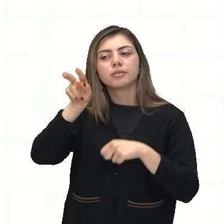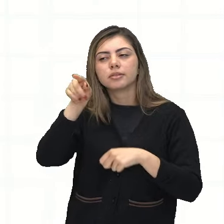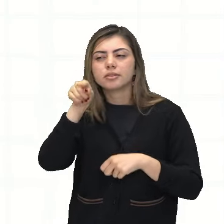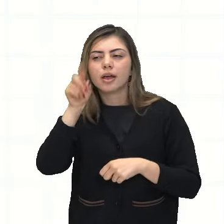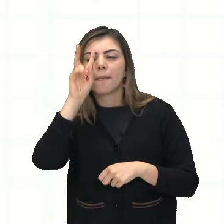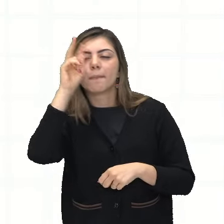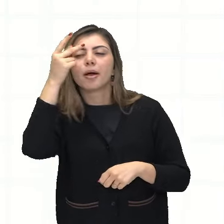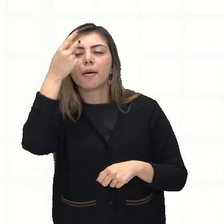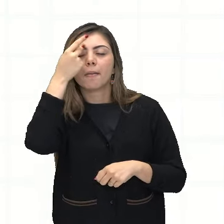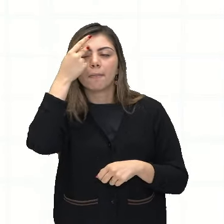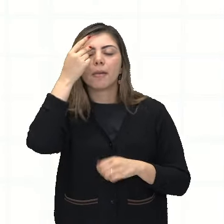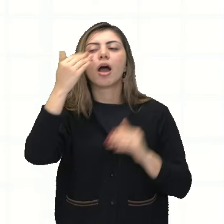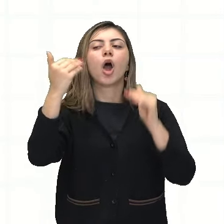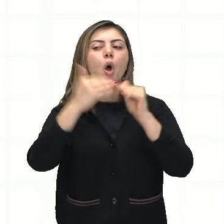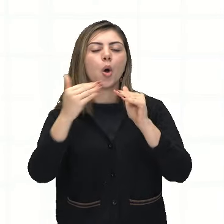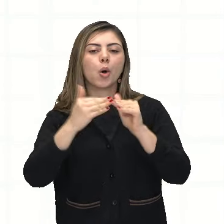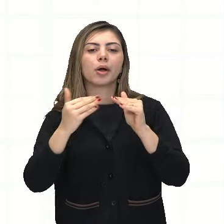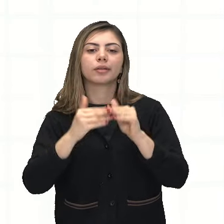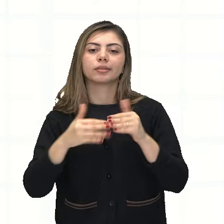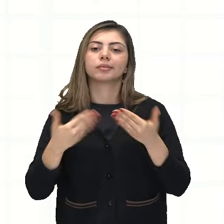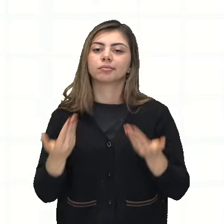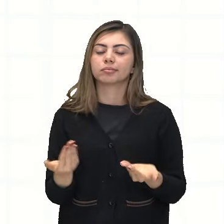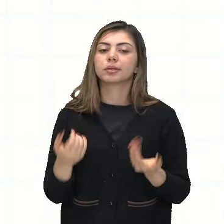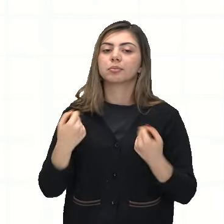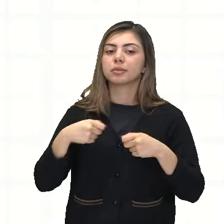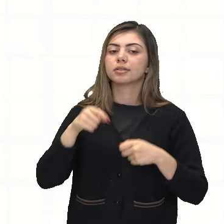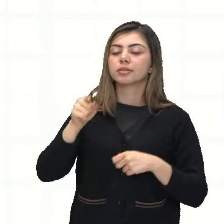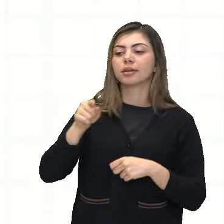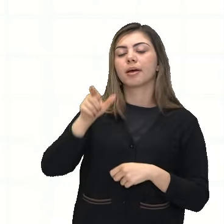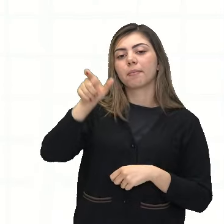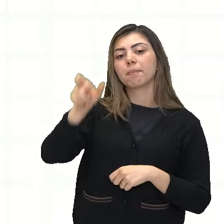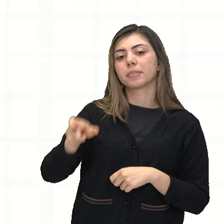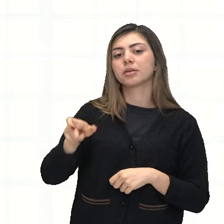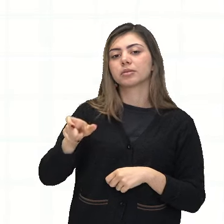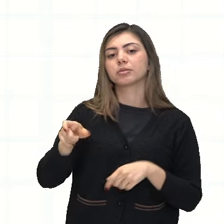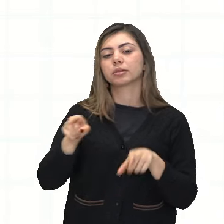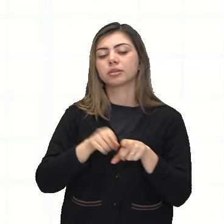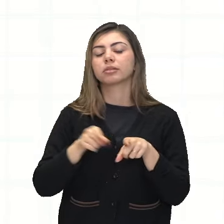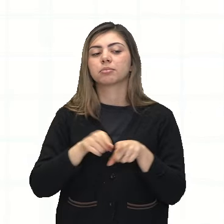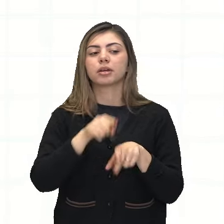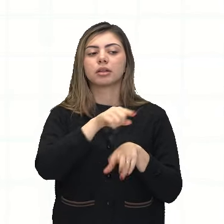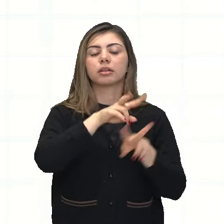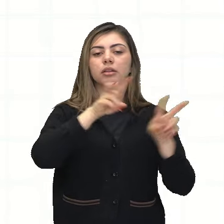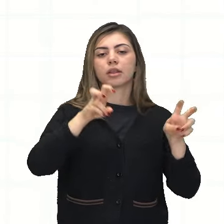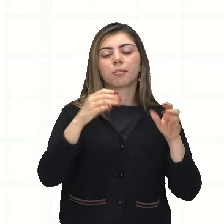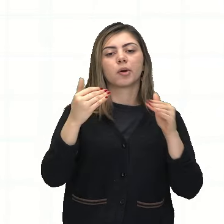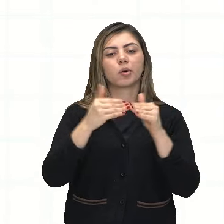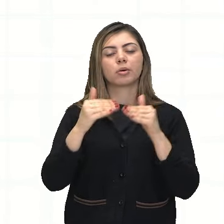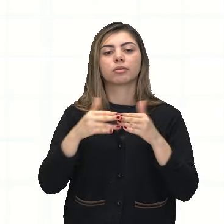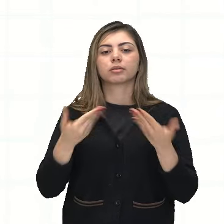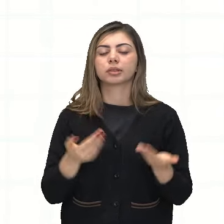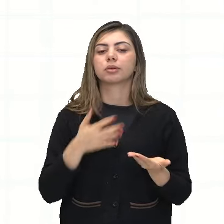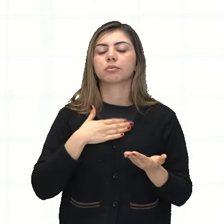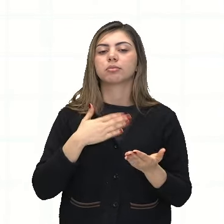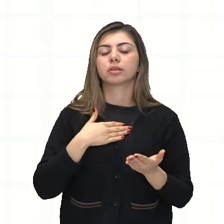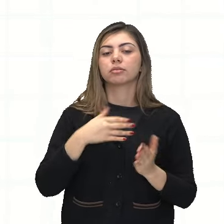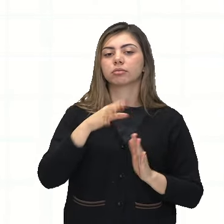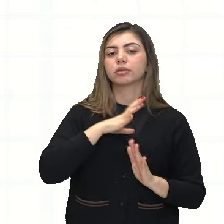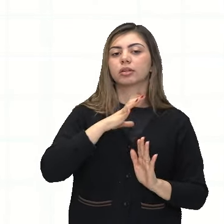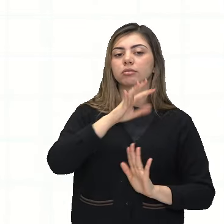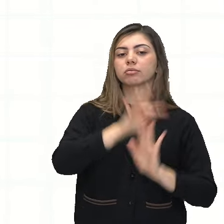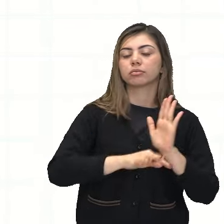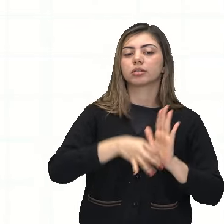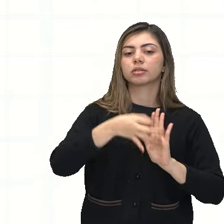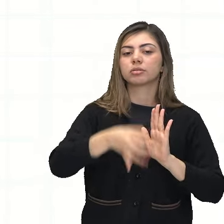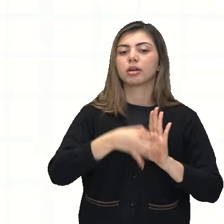defendendo E aí ele quer que adote uma determinada posição ou um ponto de vista sobre aquele tema então a minha defesa vai toda em cima de